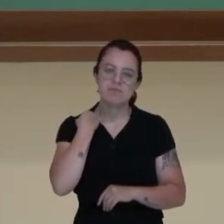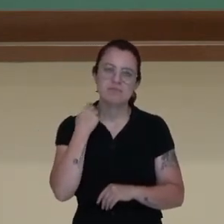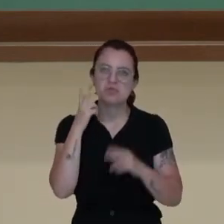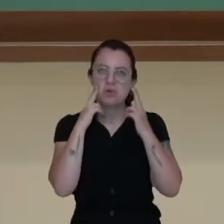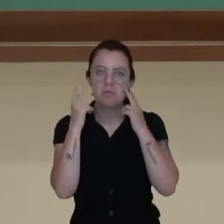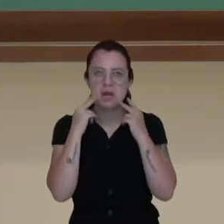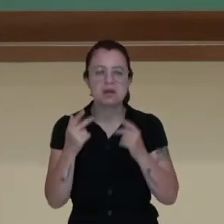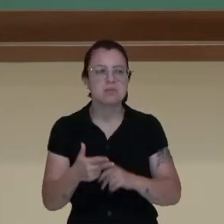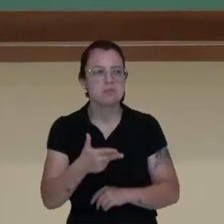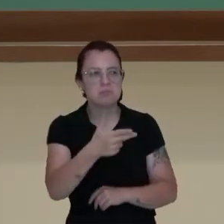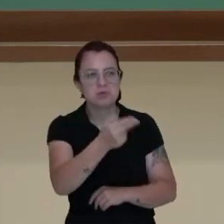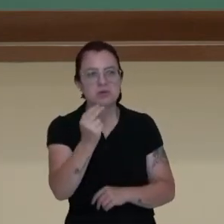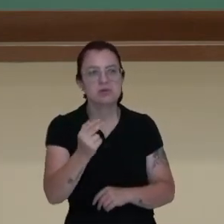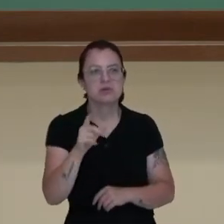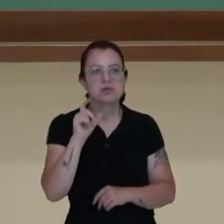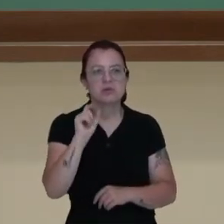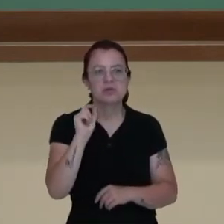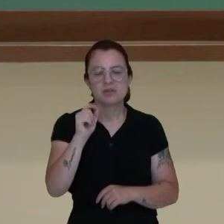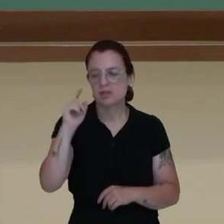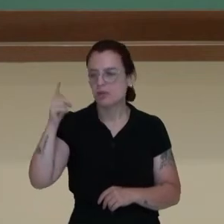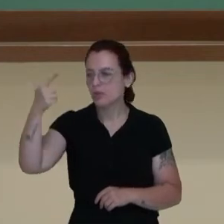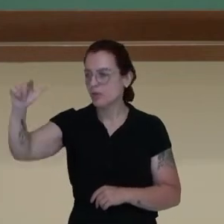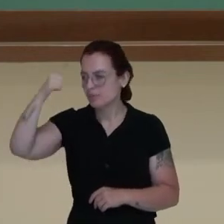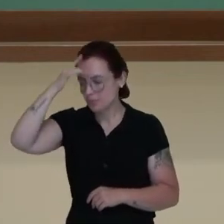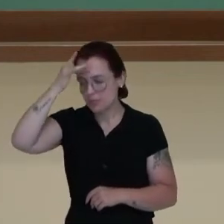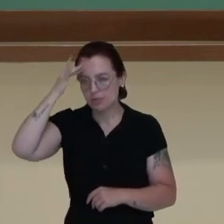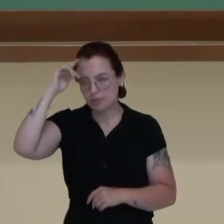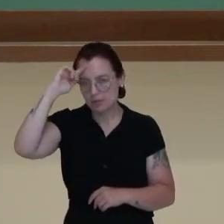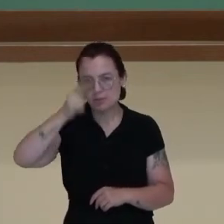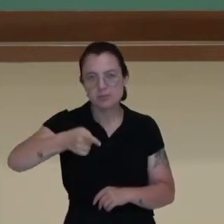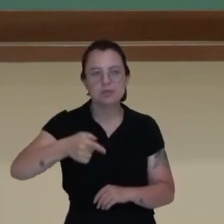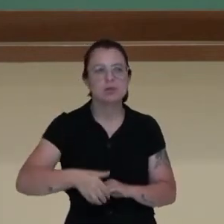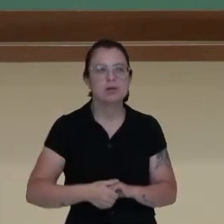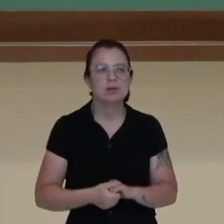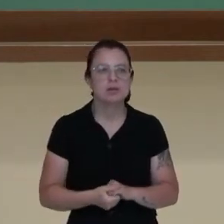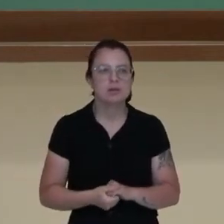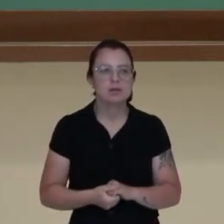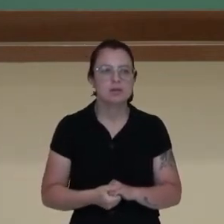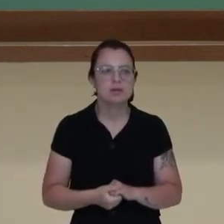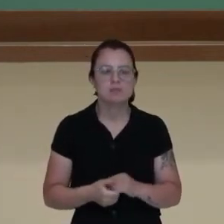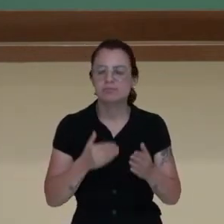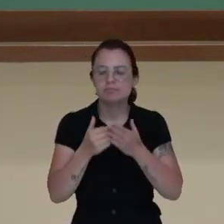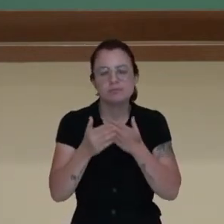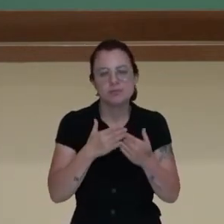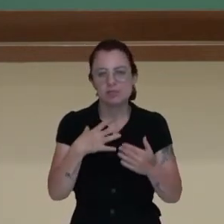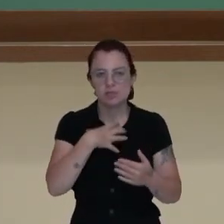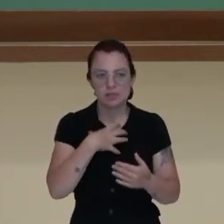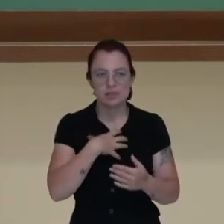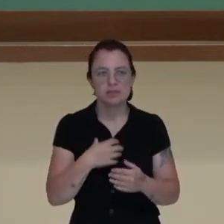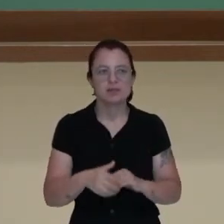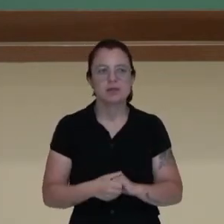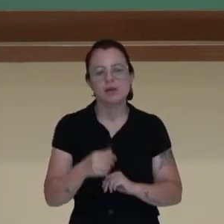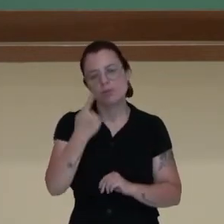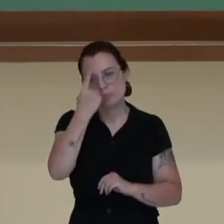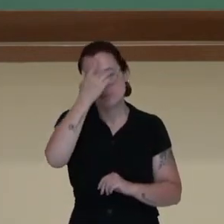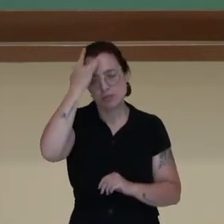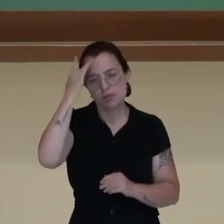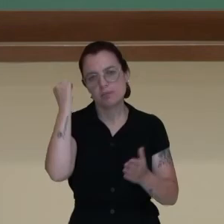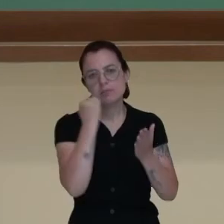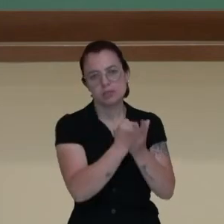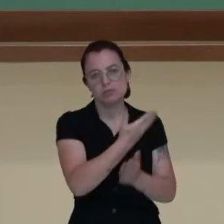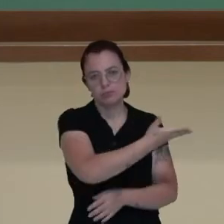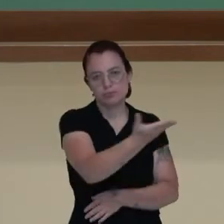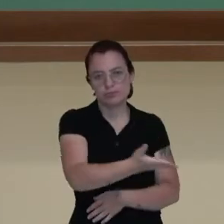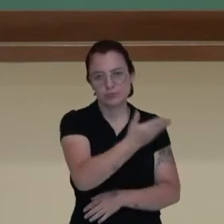colocam que foi assassinado a mando de seus rivais na política, mas seja como for, a oposição ela